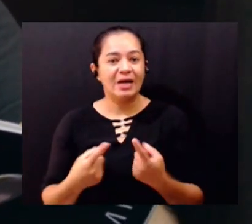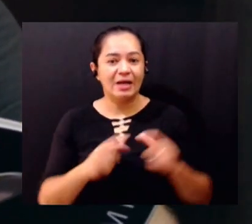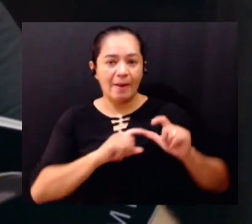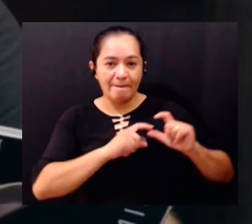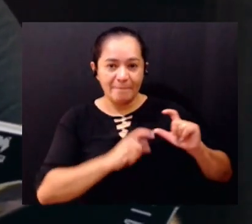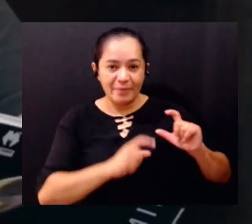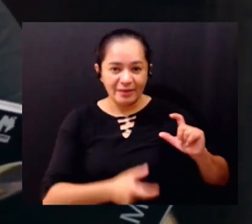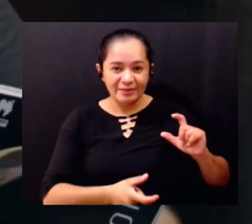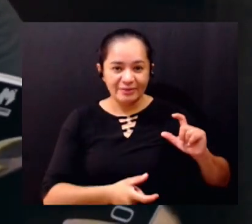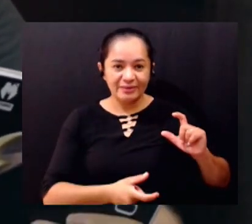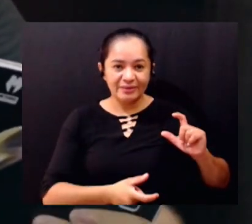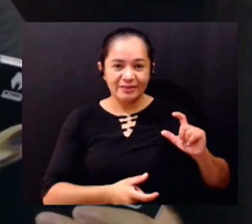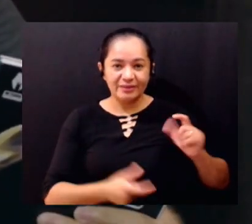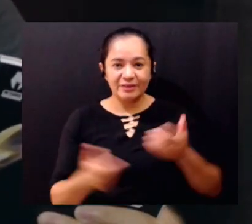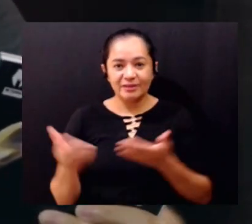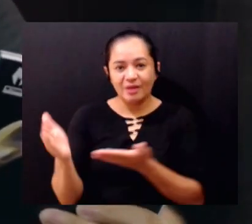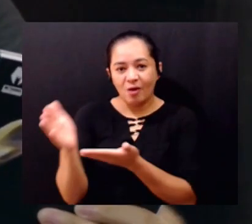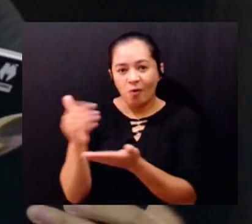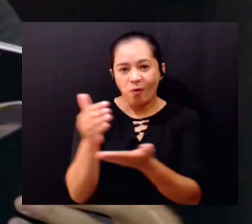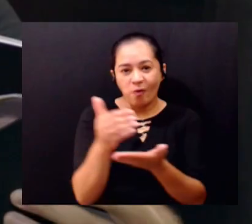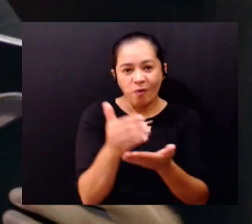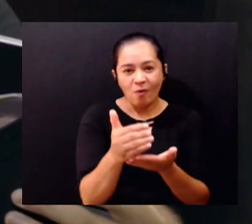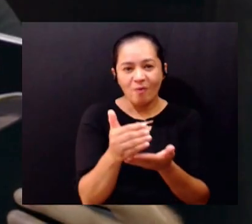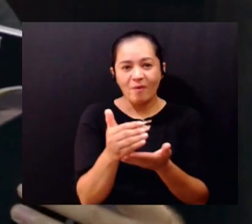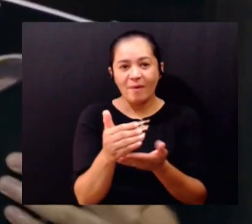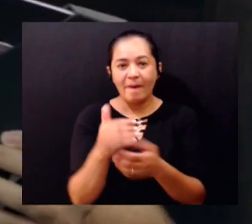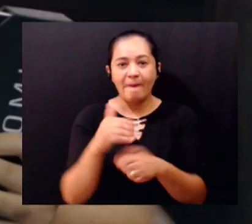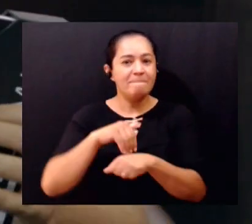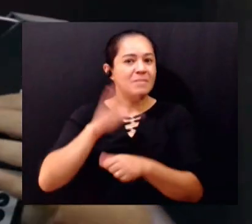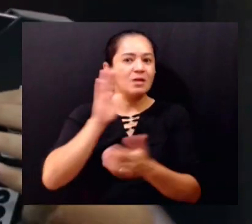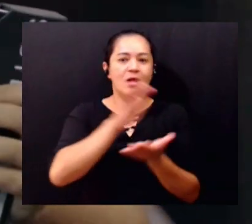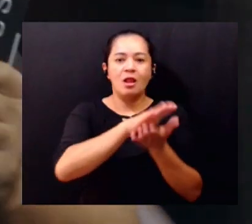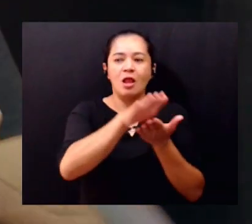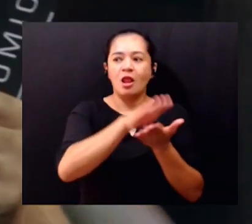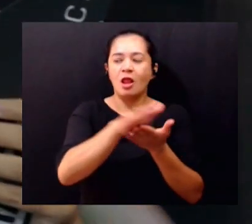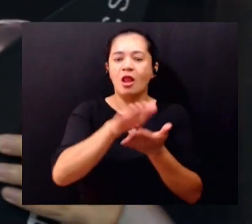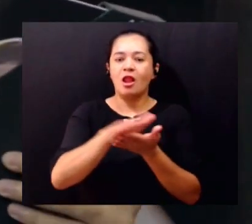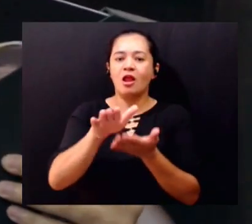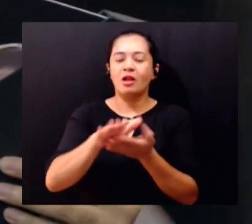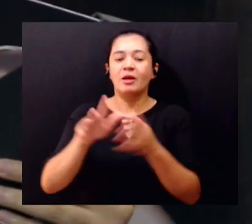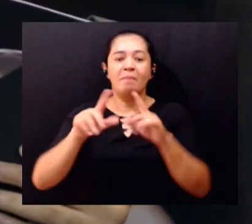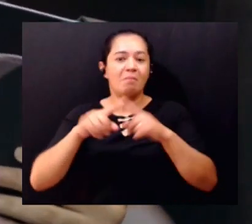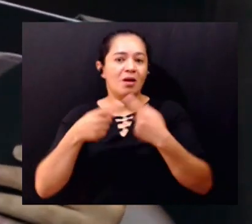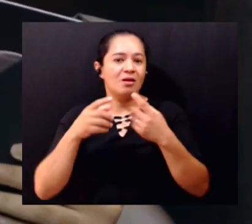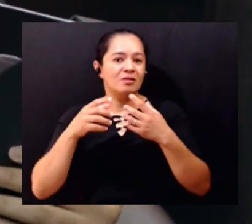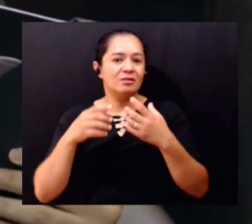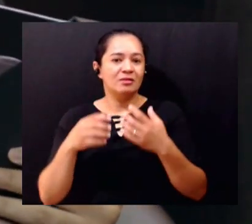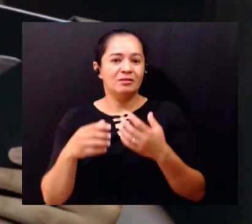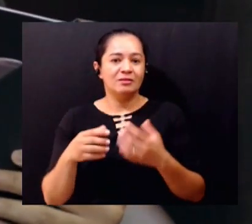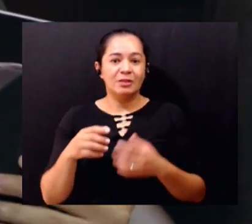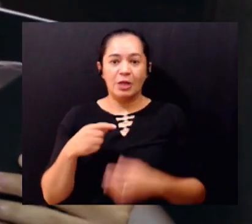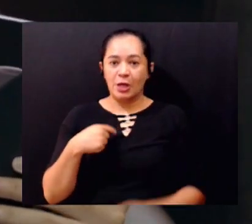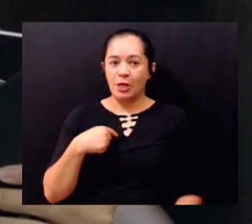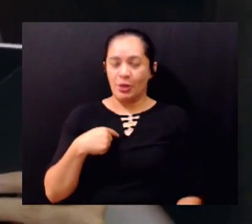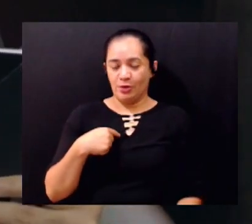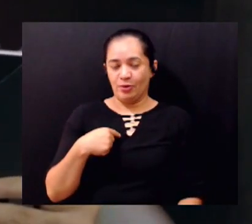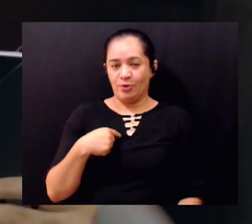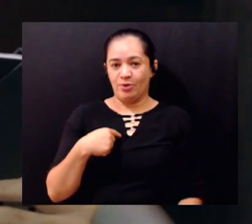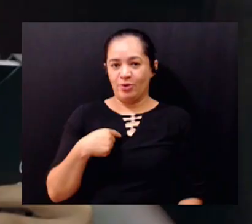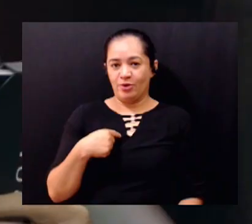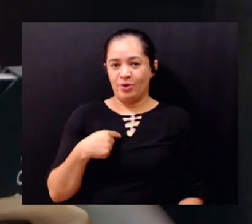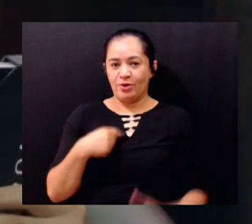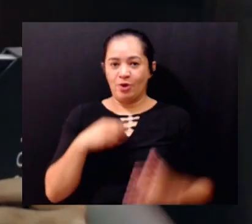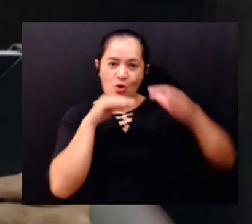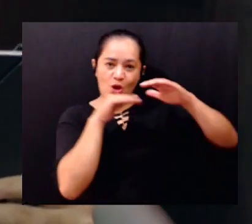nova geração, sim. e é tudo mais impresso mesmo, né? Mas assim, eu sou colecionador também. Então, pegando